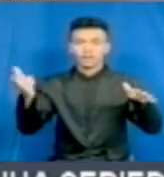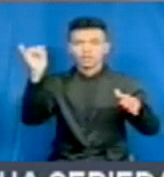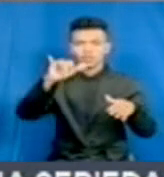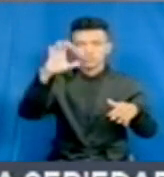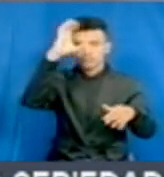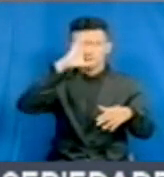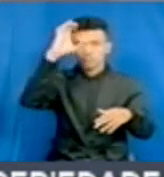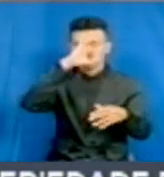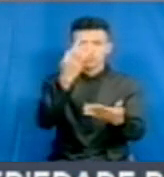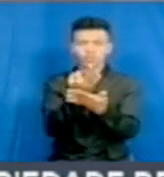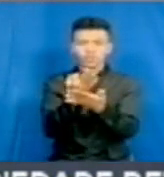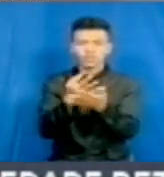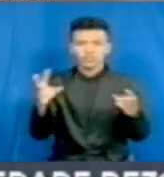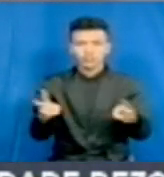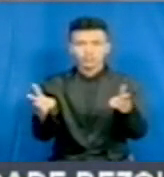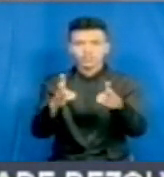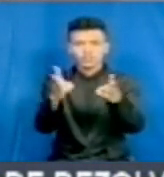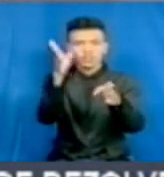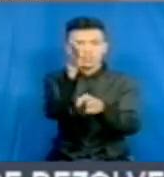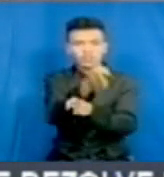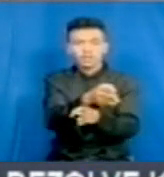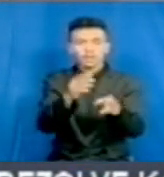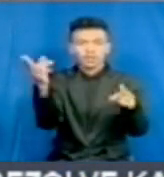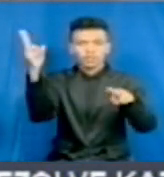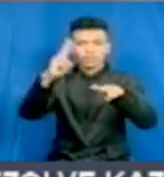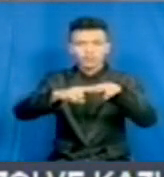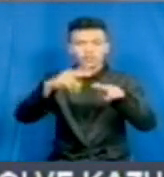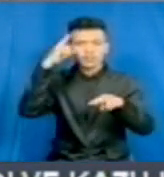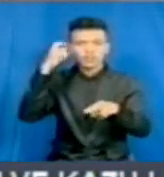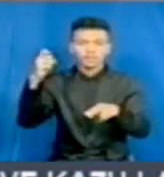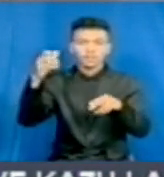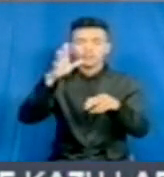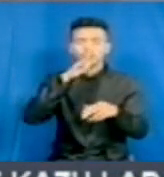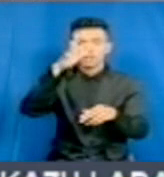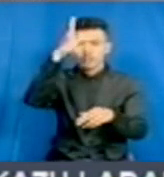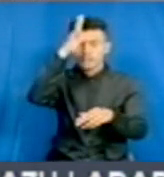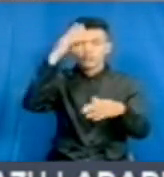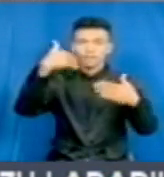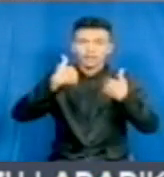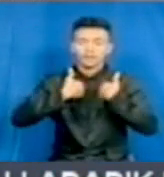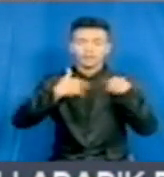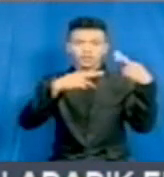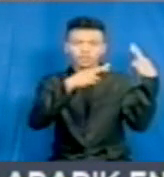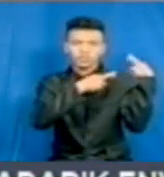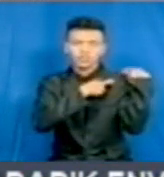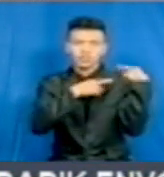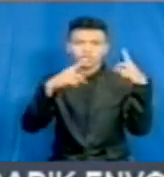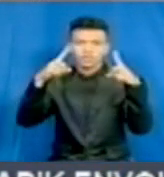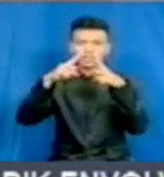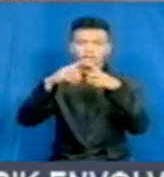buka osang ia dalang ibung amenta tamba inang aman sira neve mak ia responsabilidade ba